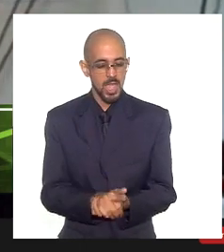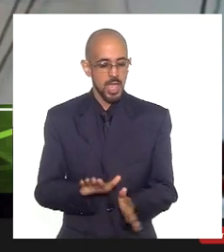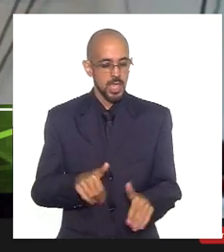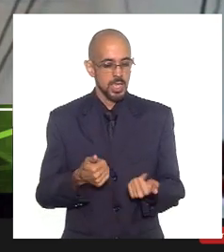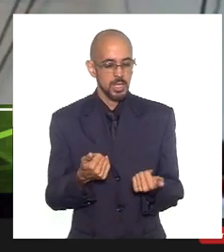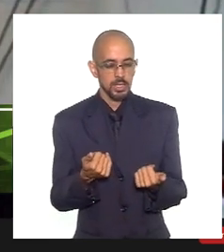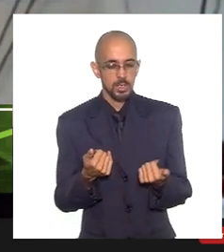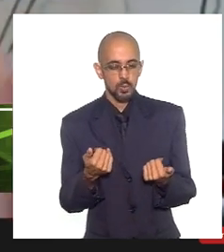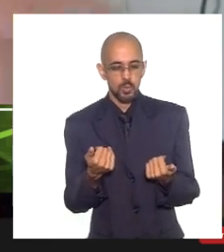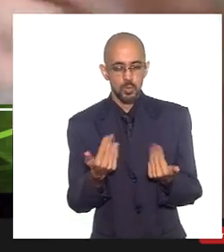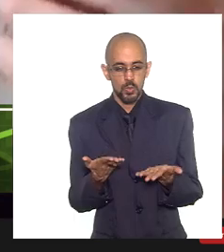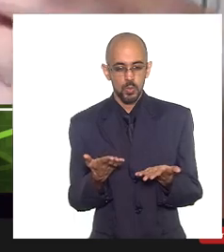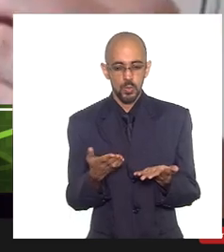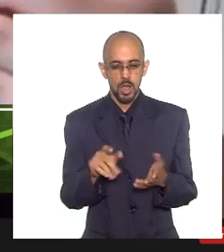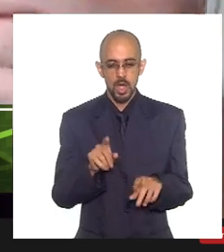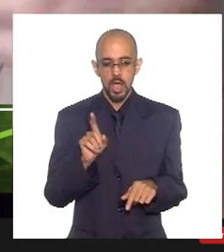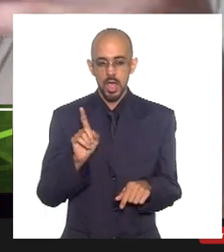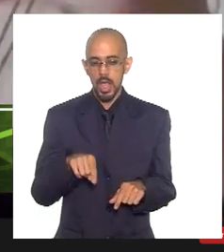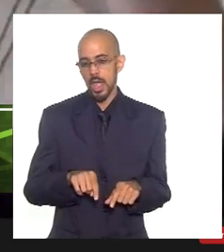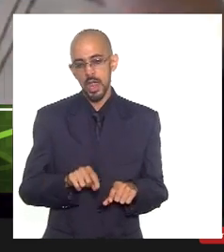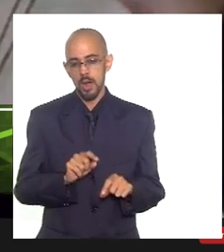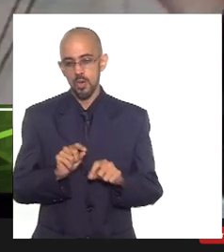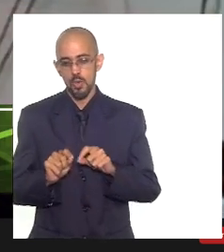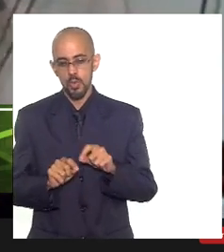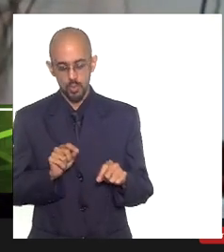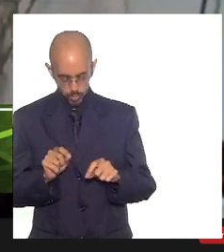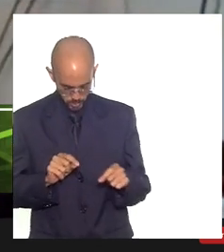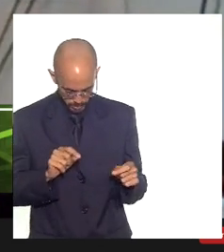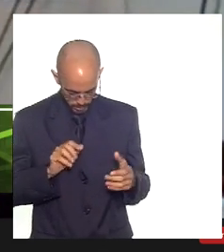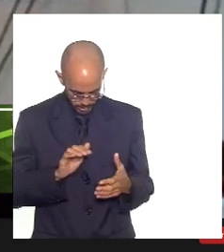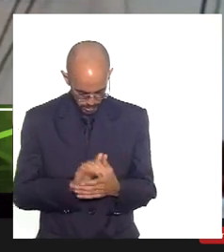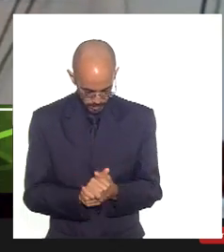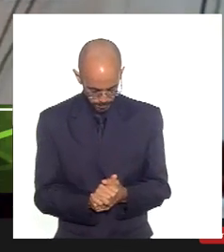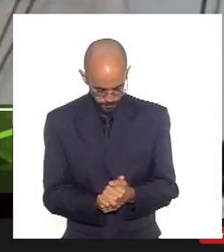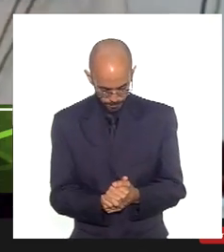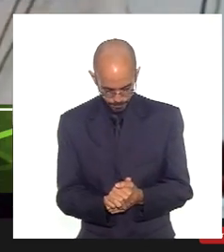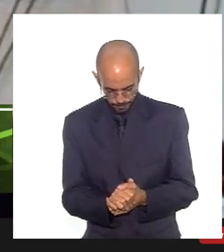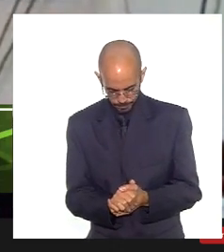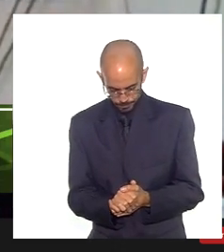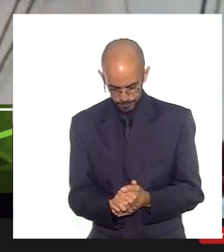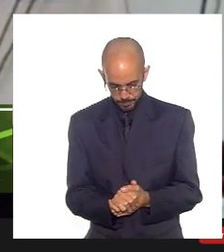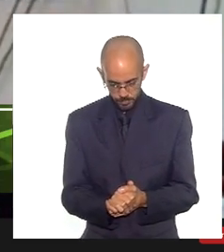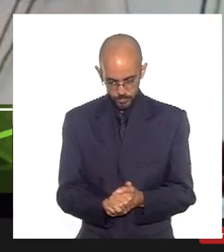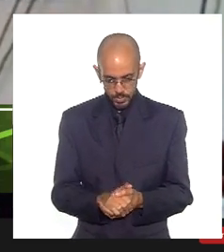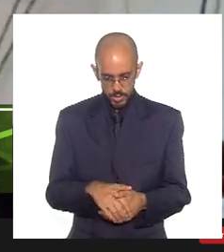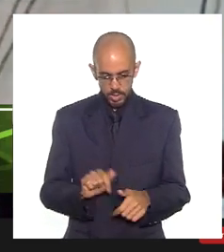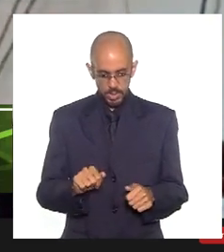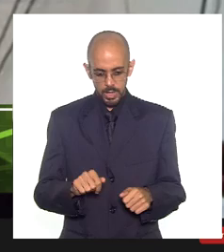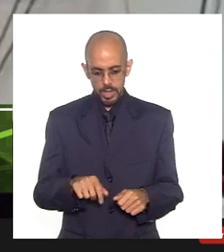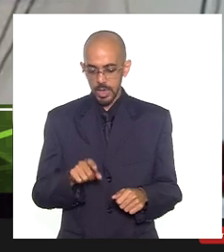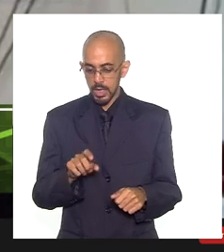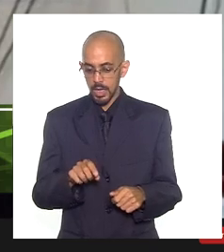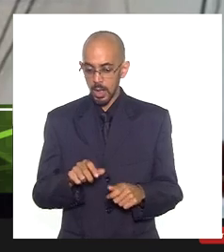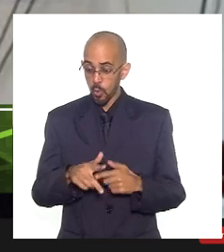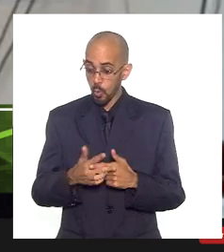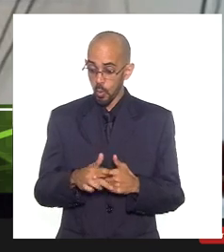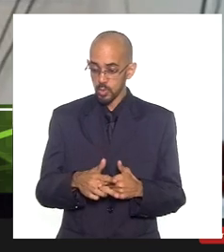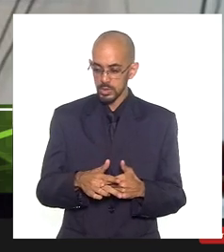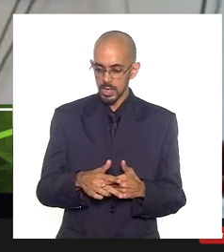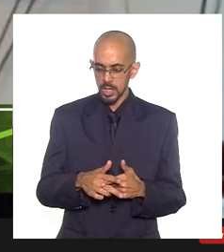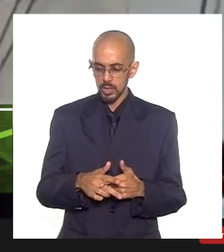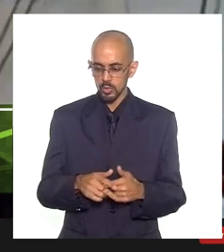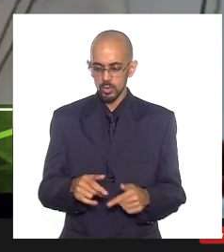situação é minimamente é uma recomposição inflacionária o que é